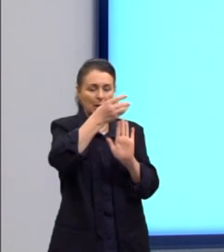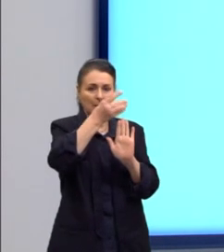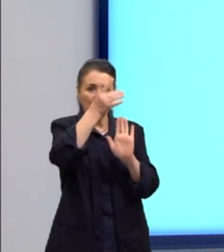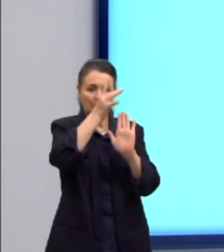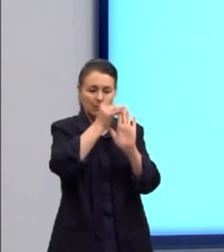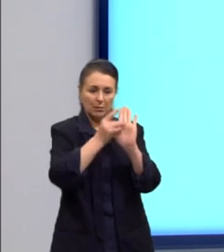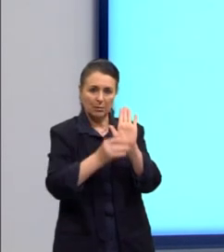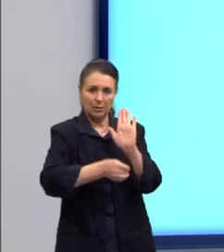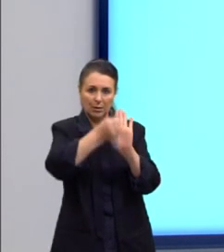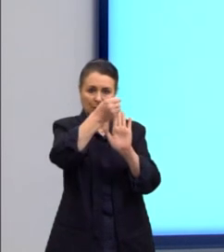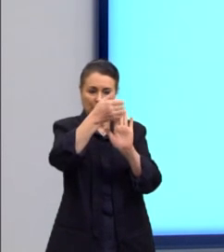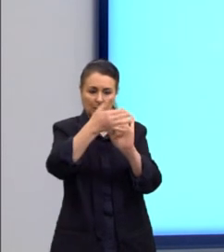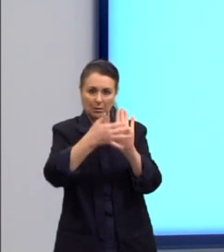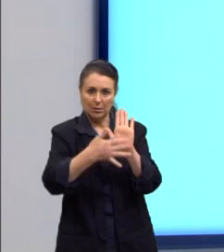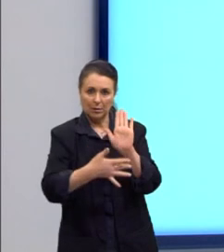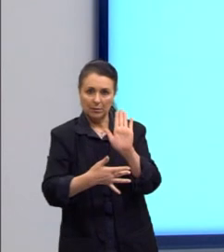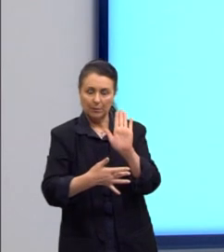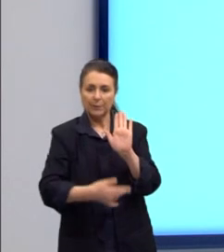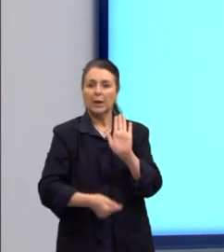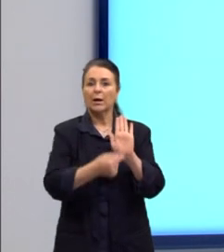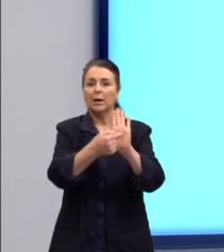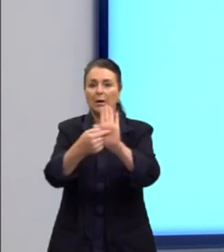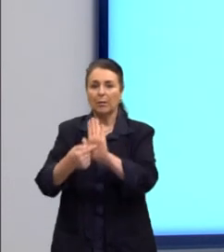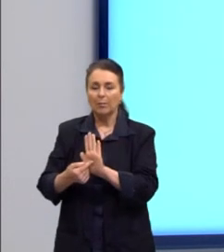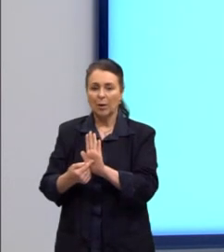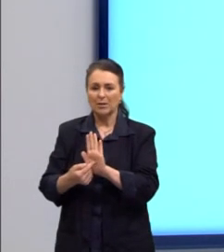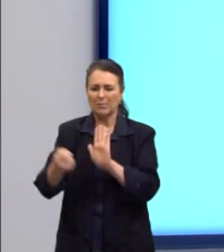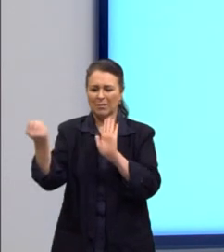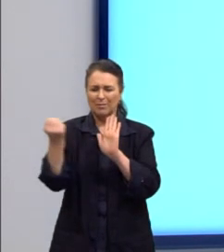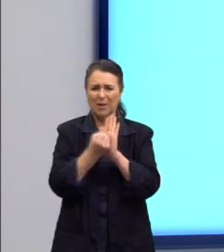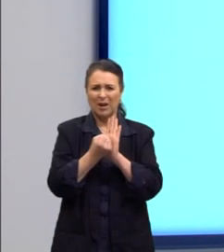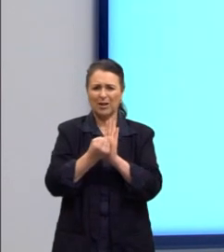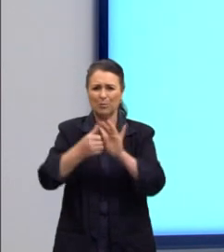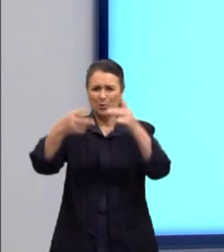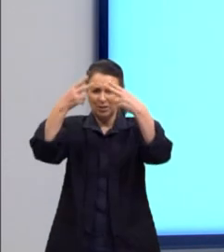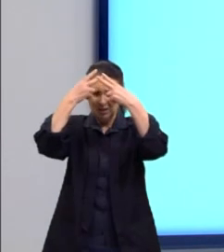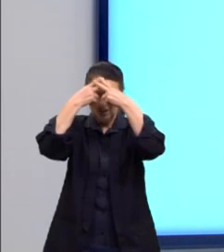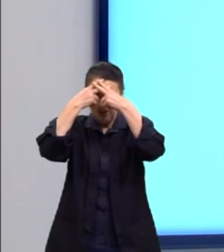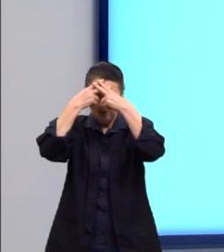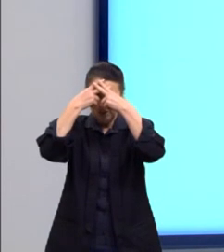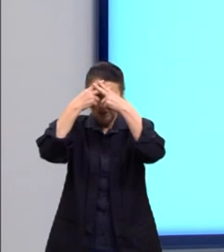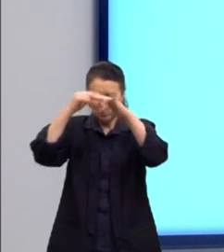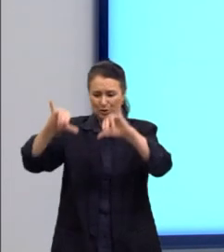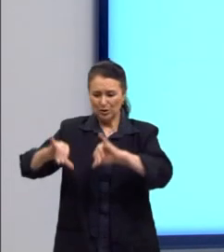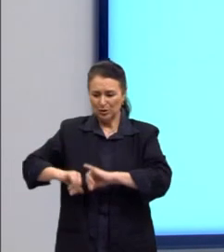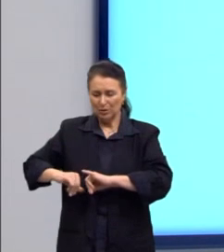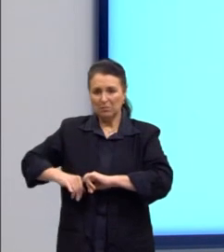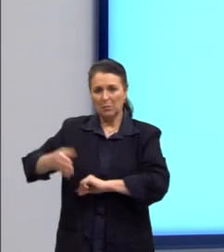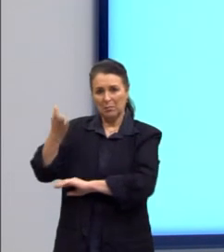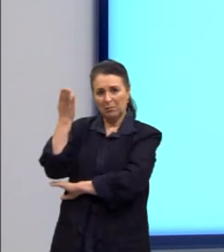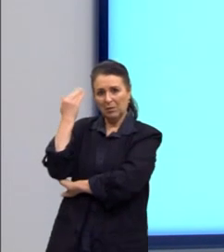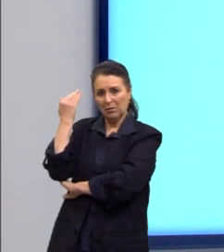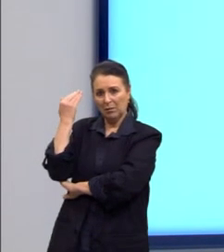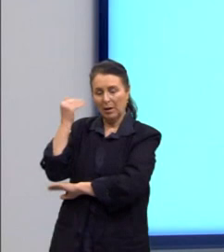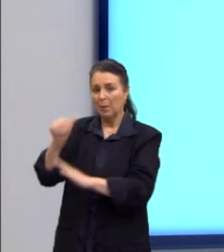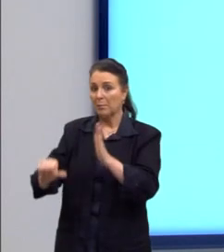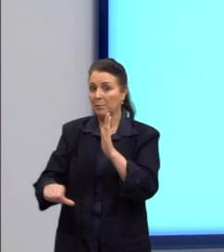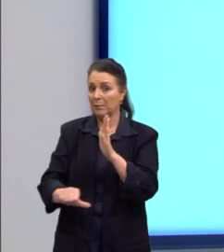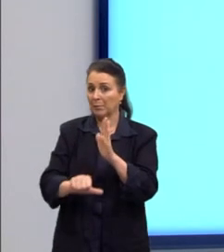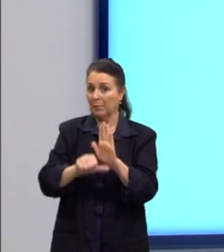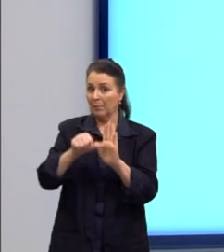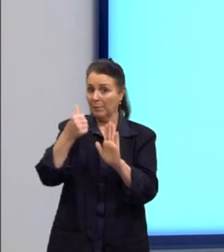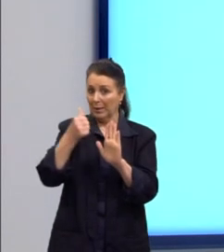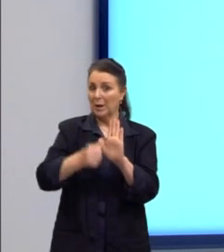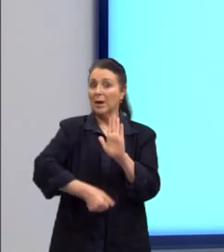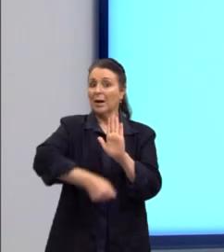estigma o que que ela aponta para marcas ou cicatrizes deixadas por feridas bom esse essa é a primeira era a primeira definição de estima e